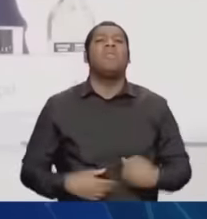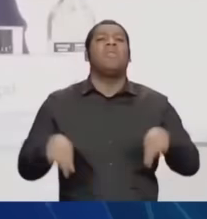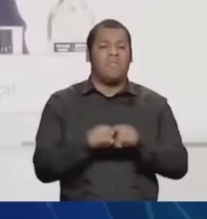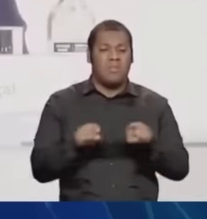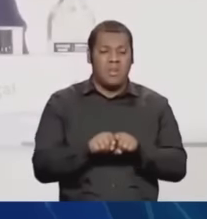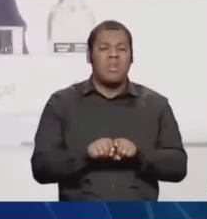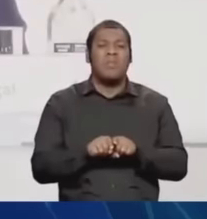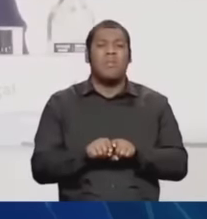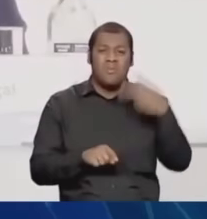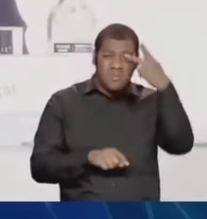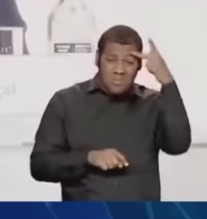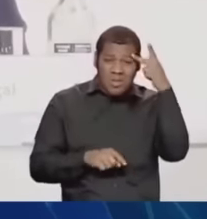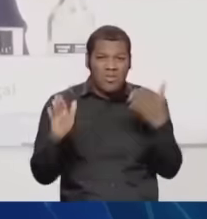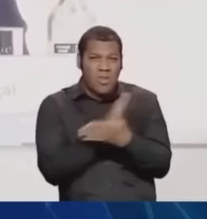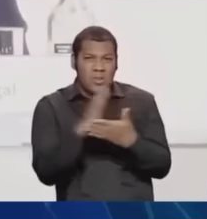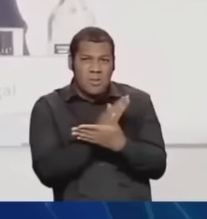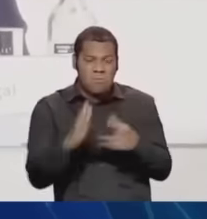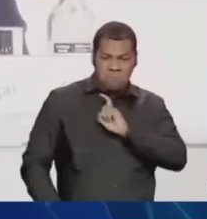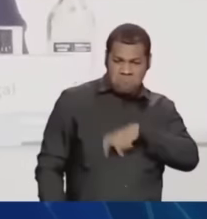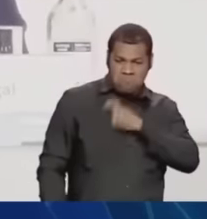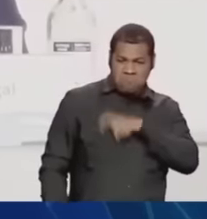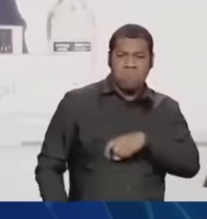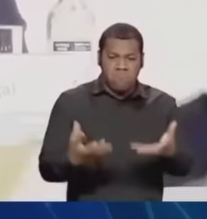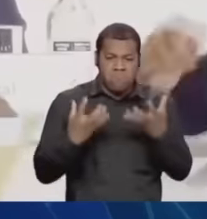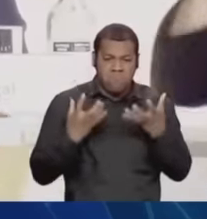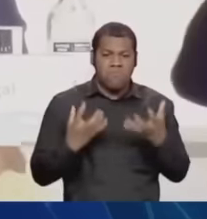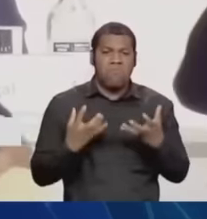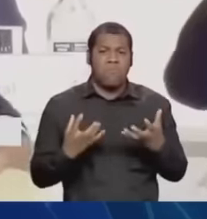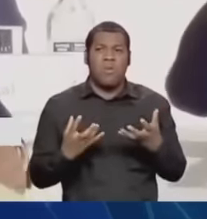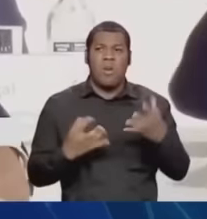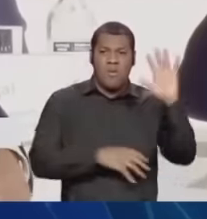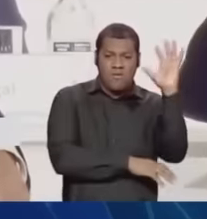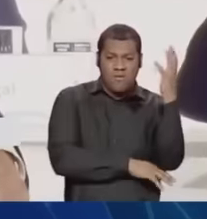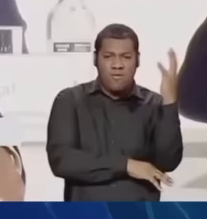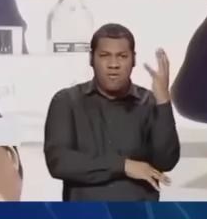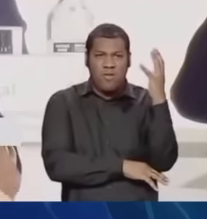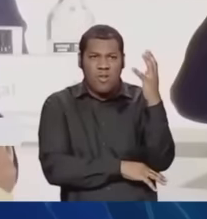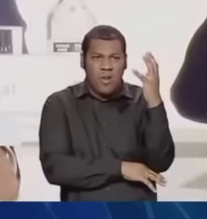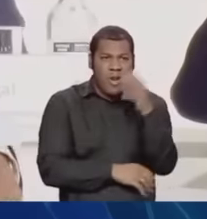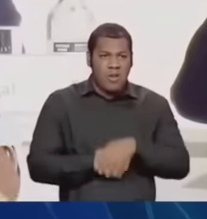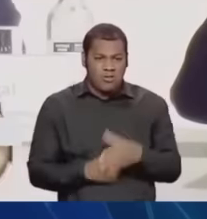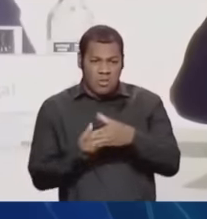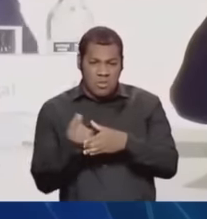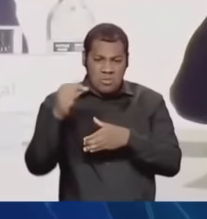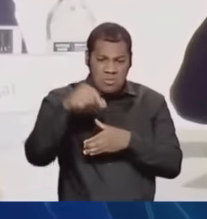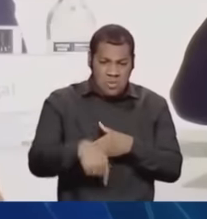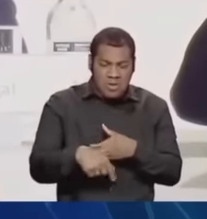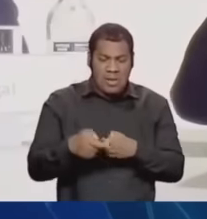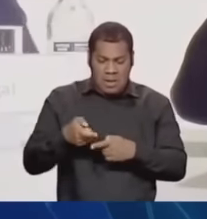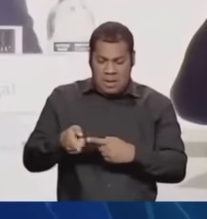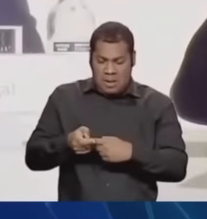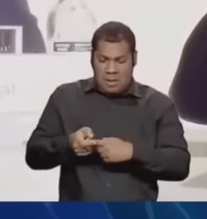muitas vezes pessoas de má fé que querem tentar fazer com que nessa floresta se plante soja, se plante milho, se